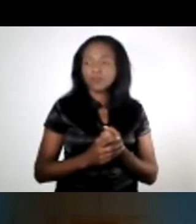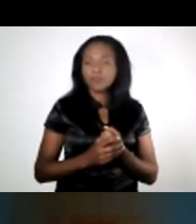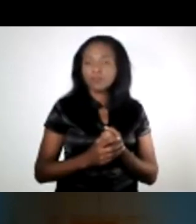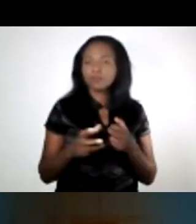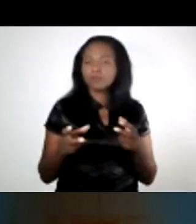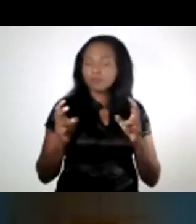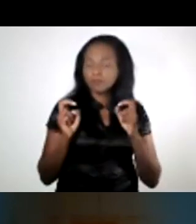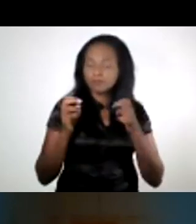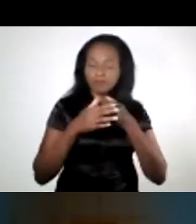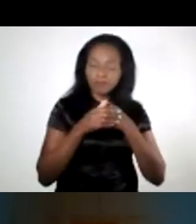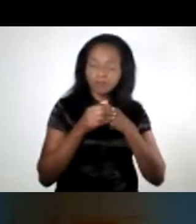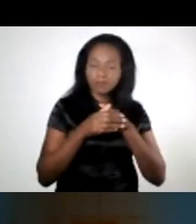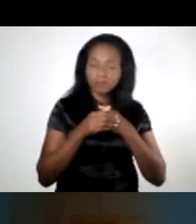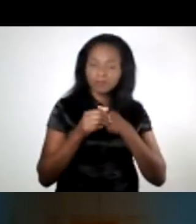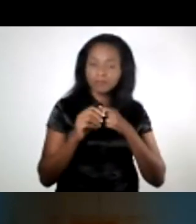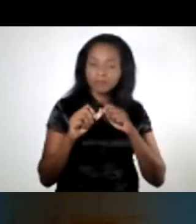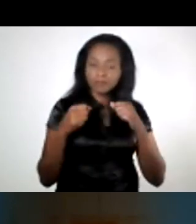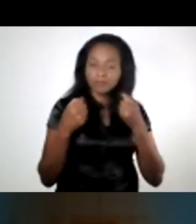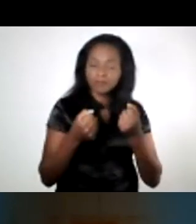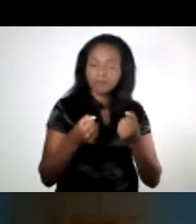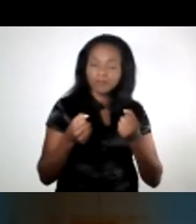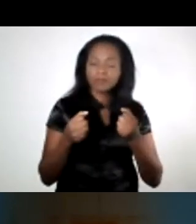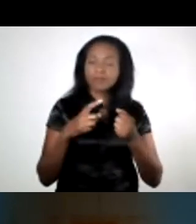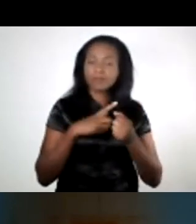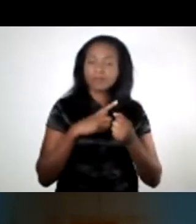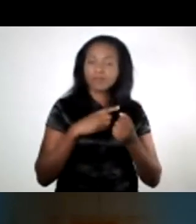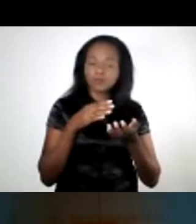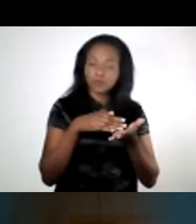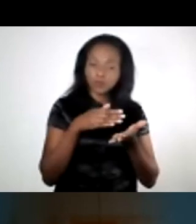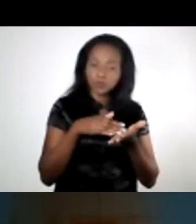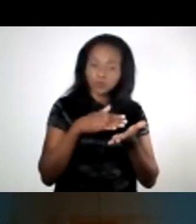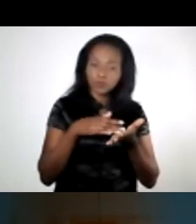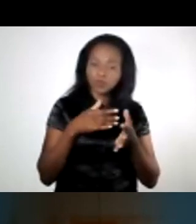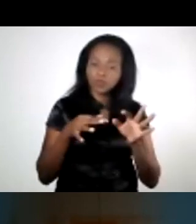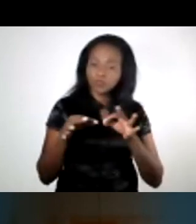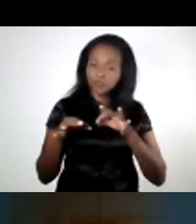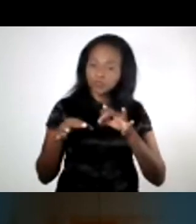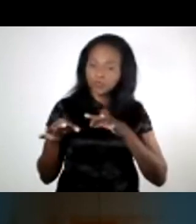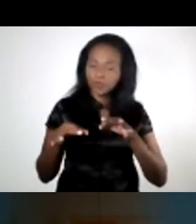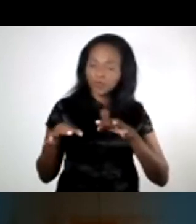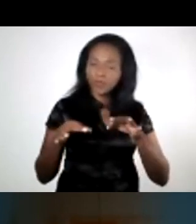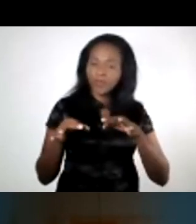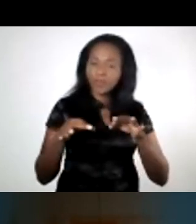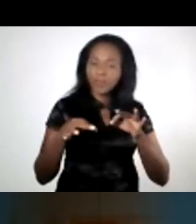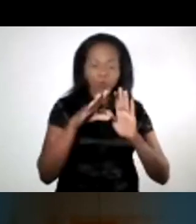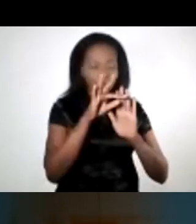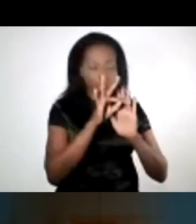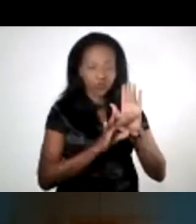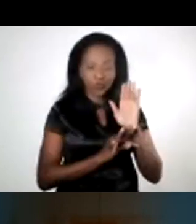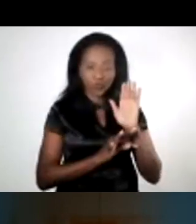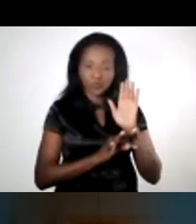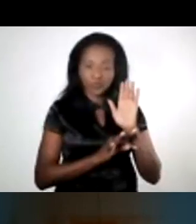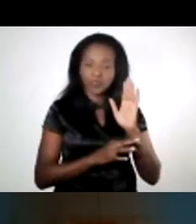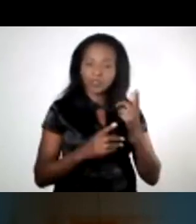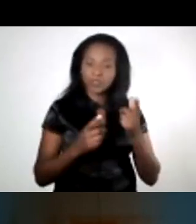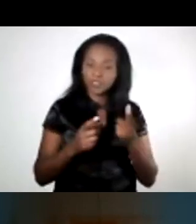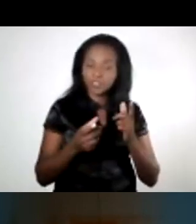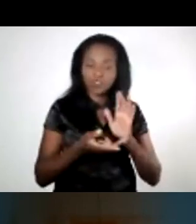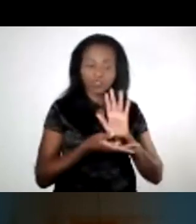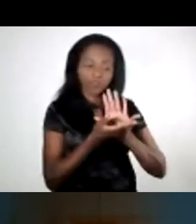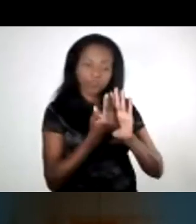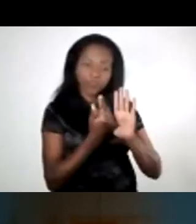carinho, né, empenhado nesse livro, tanto no texto em si, quanto nas